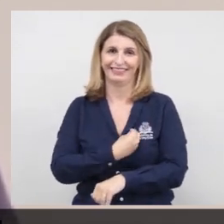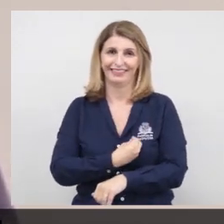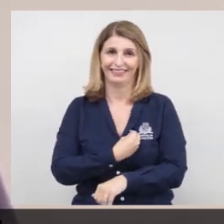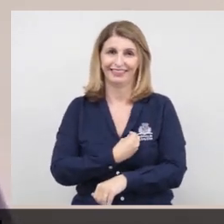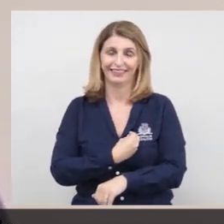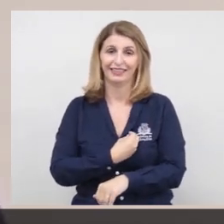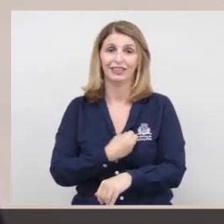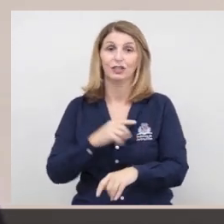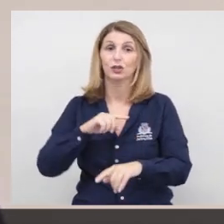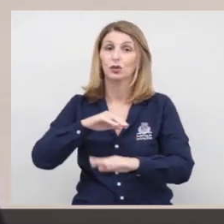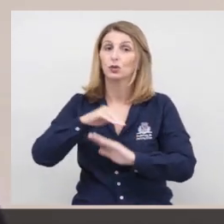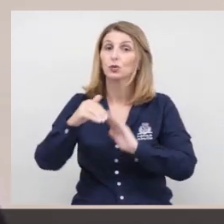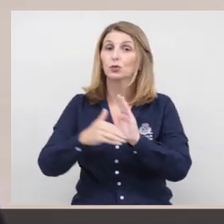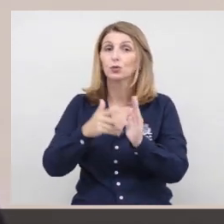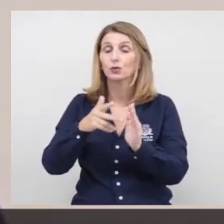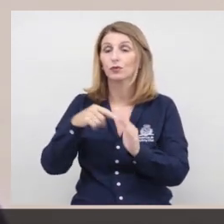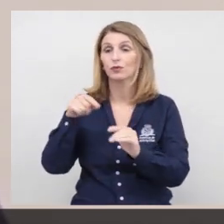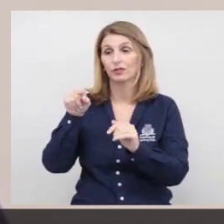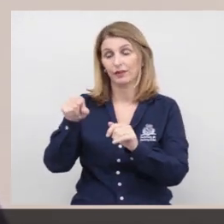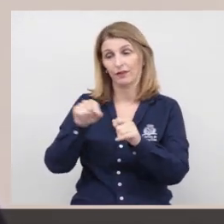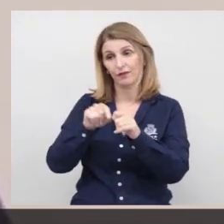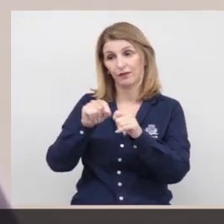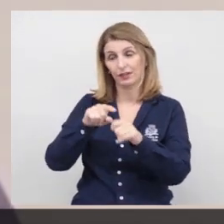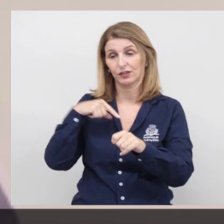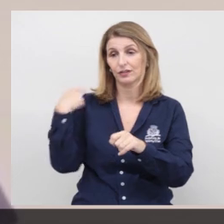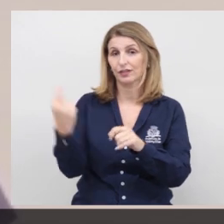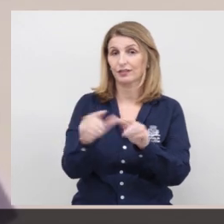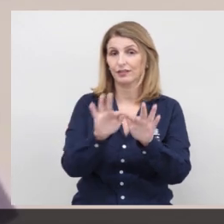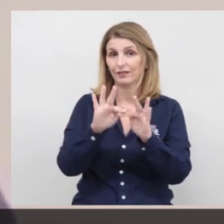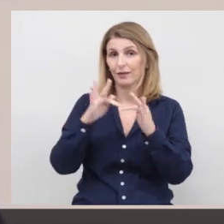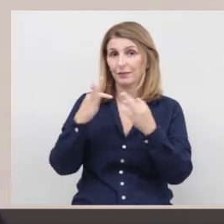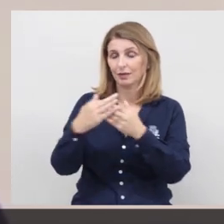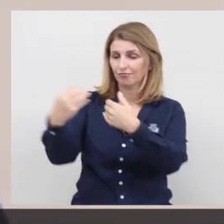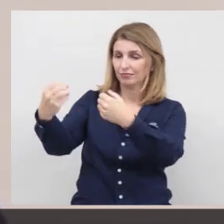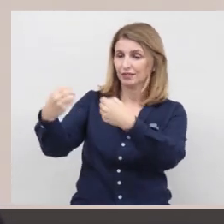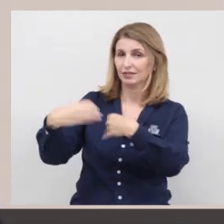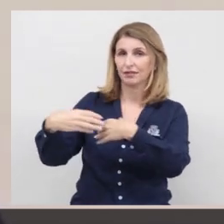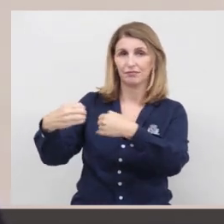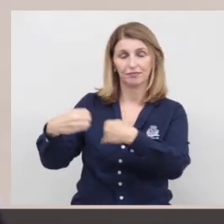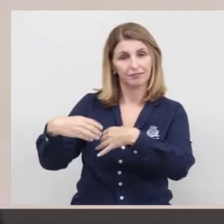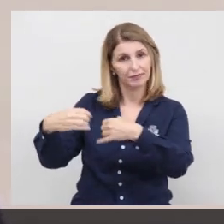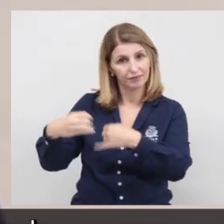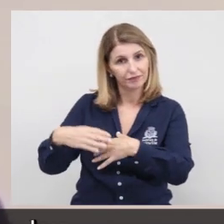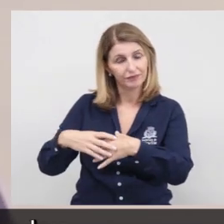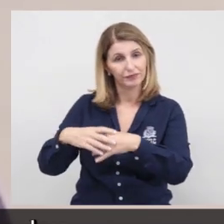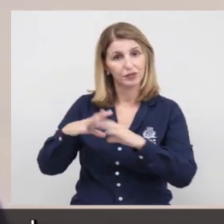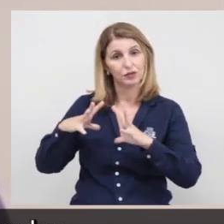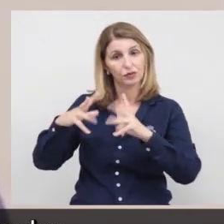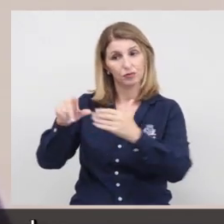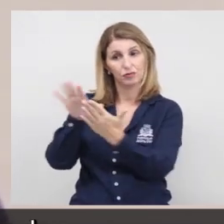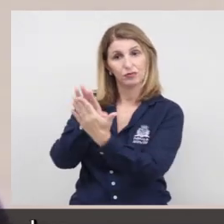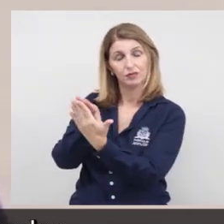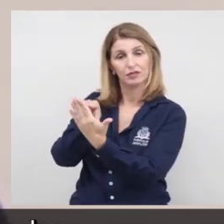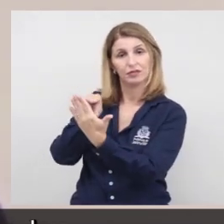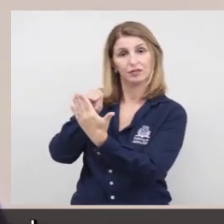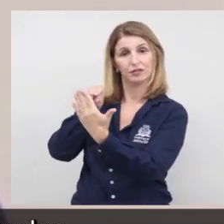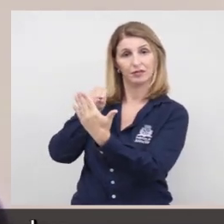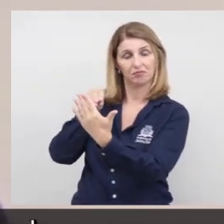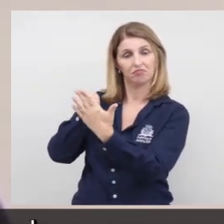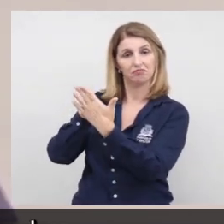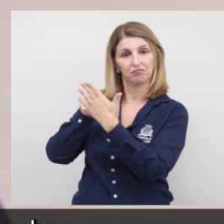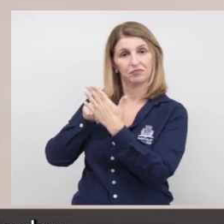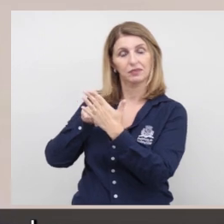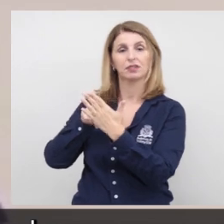por Joinville né mas na minha vida é por tudo que o pai fez por nós né pela nossa família todos os ensinamentos